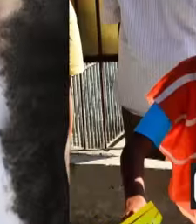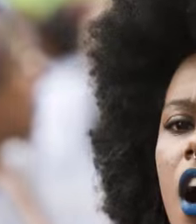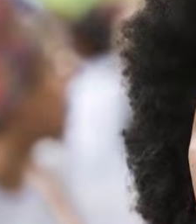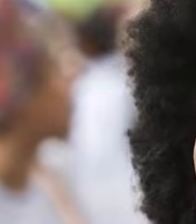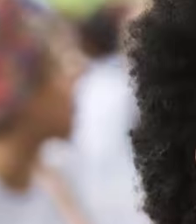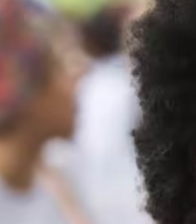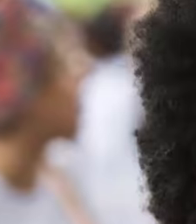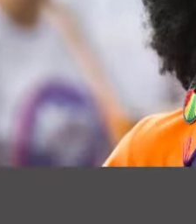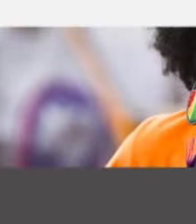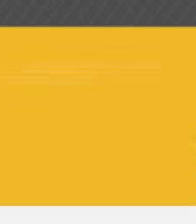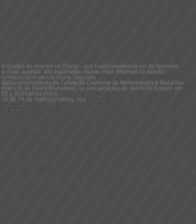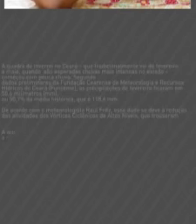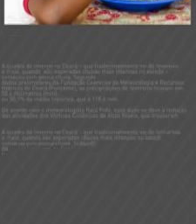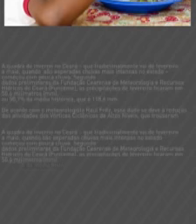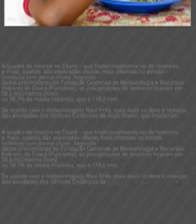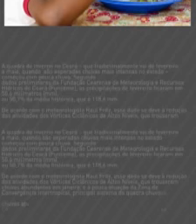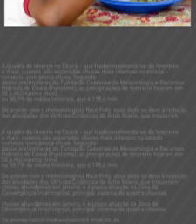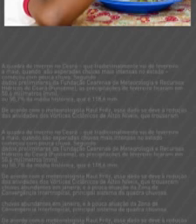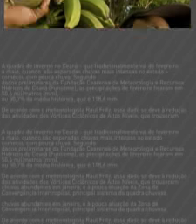s